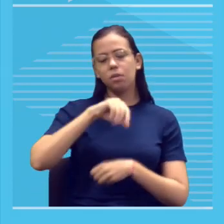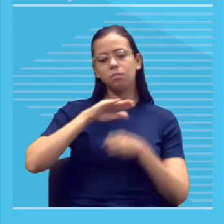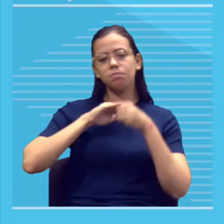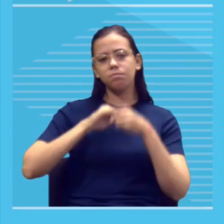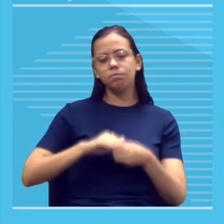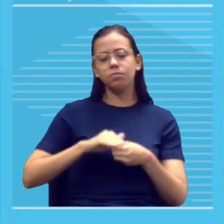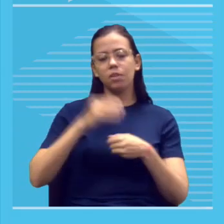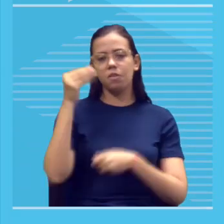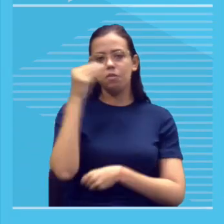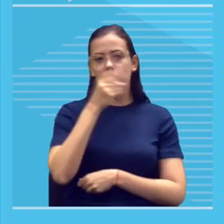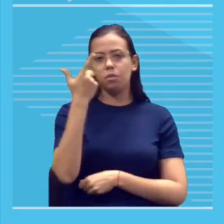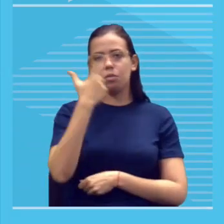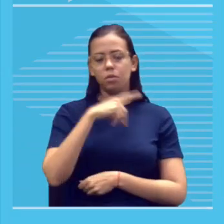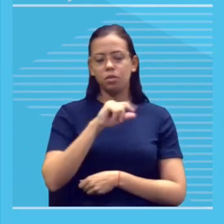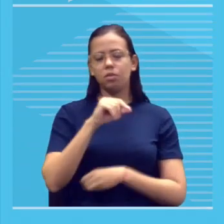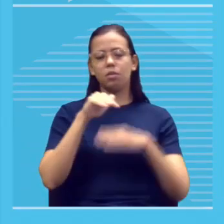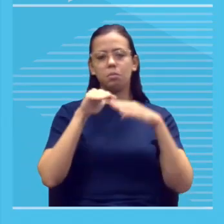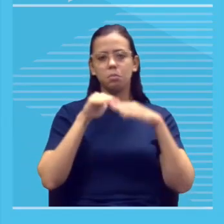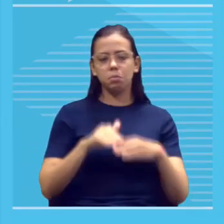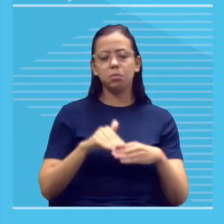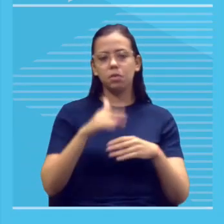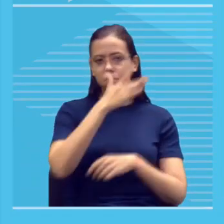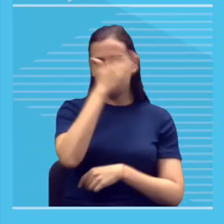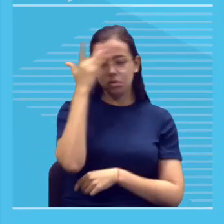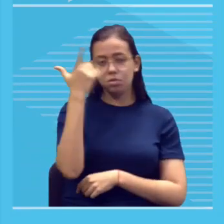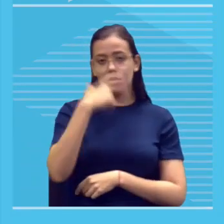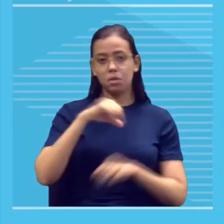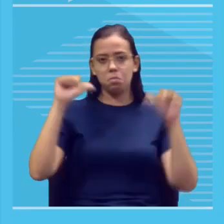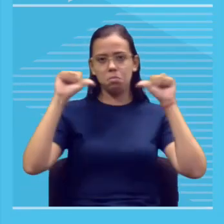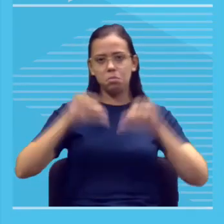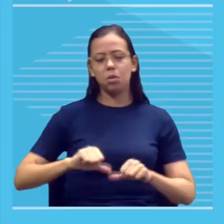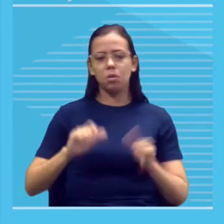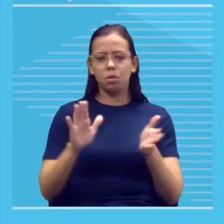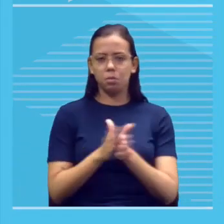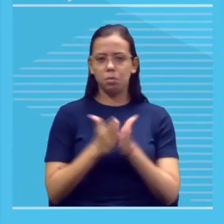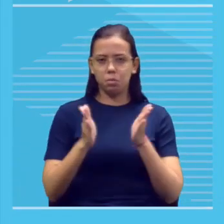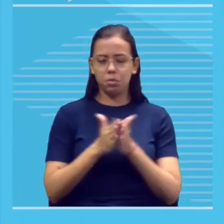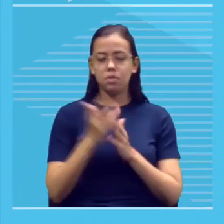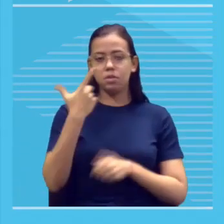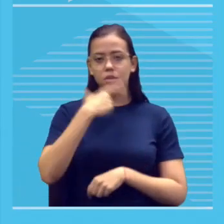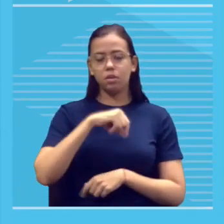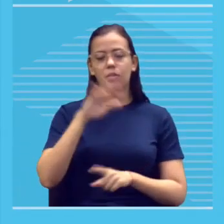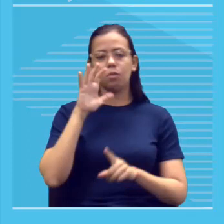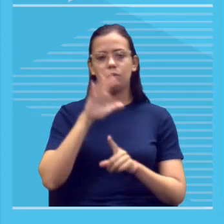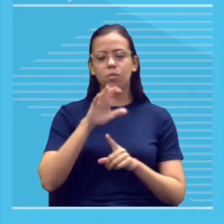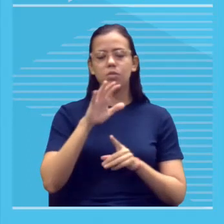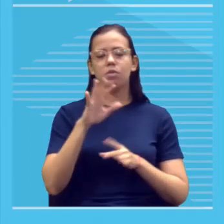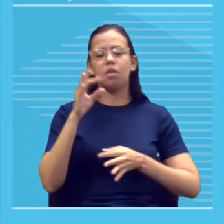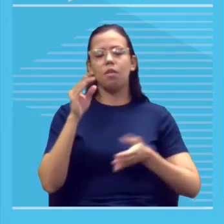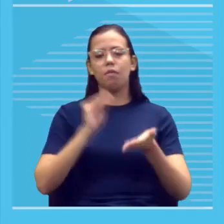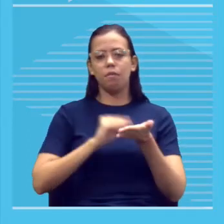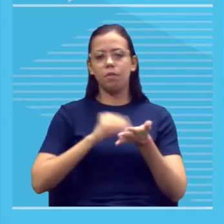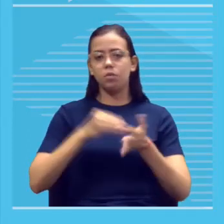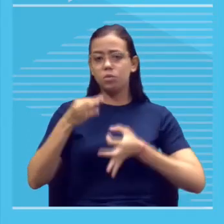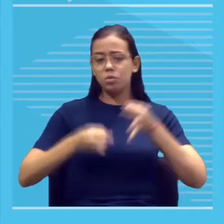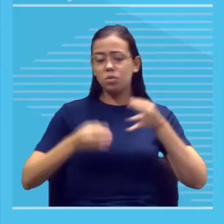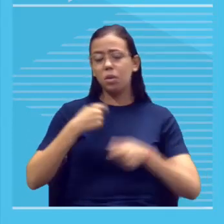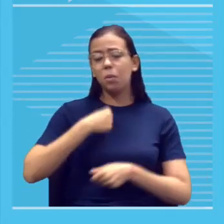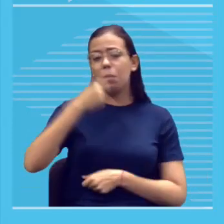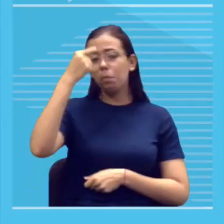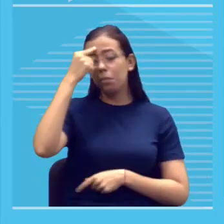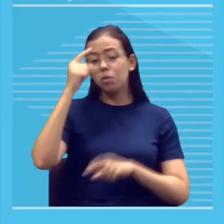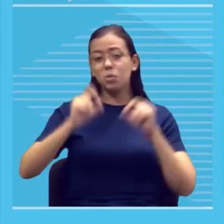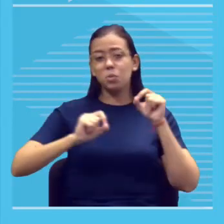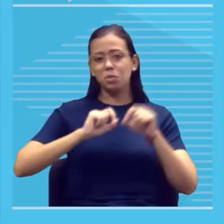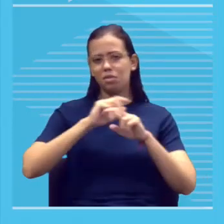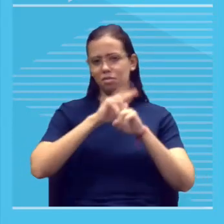maltrata as pessoas de quem aumenta a miséria de que alimenta a injustiça o que eu devo pensar nesse